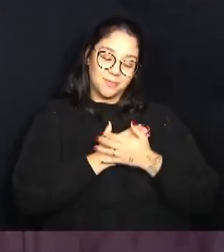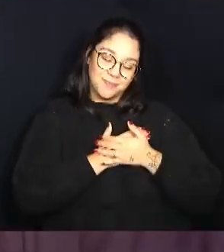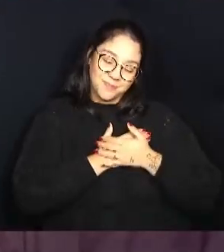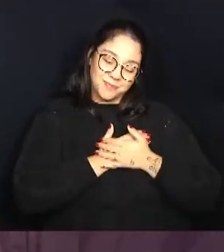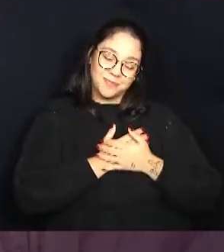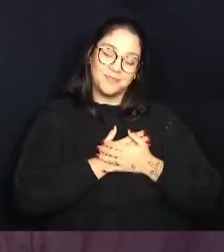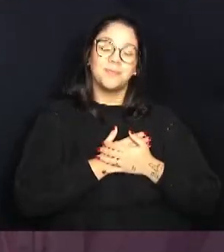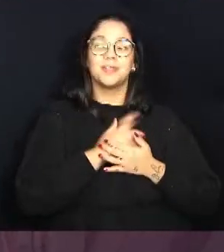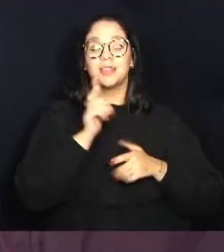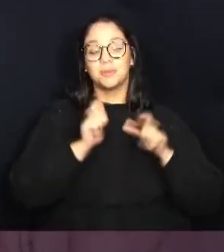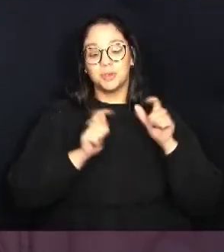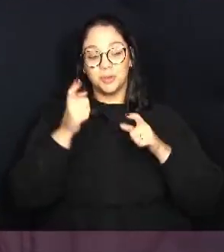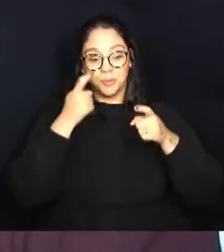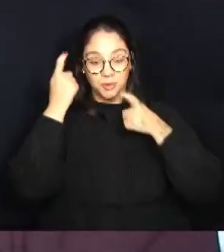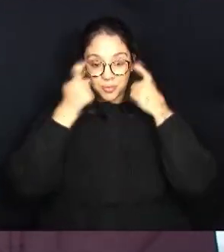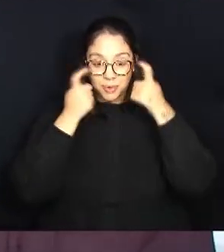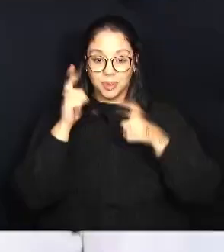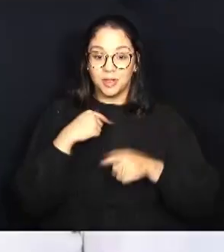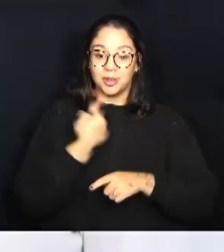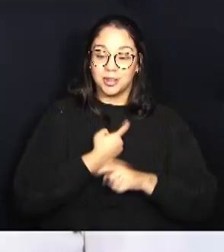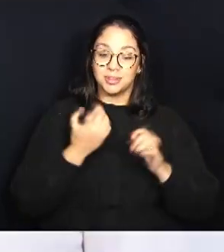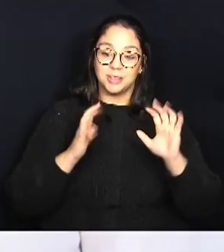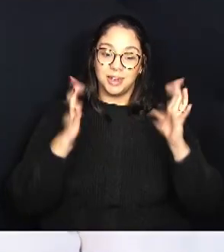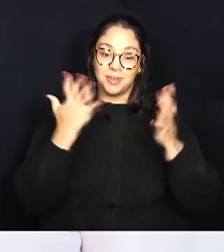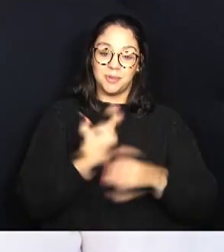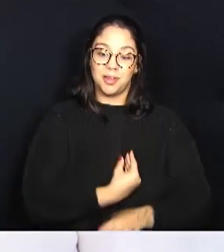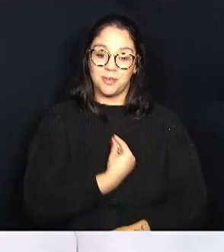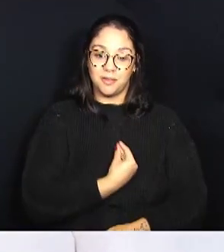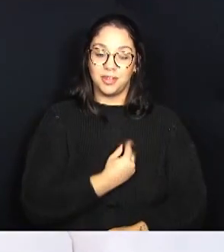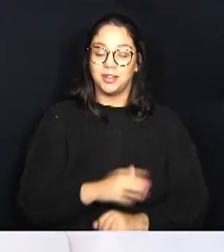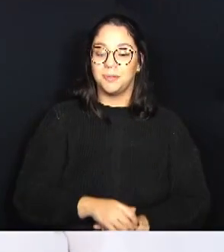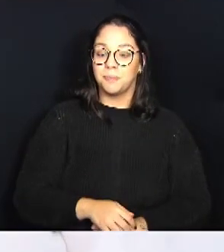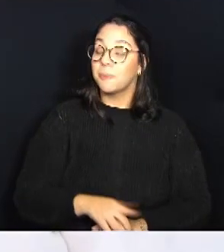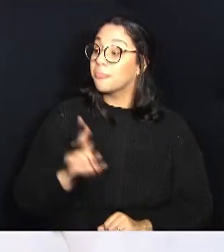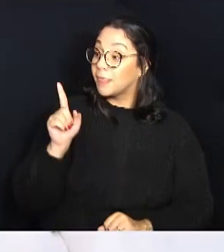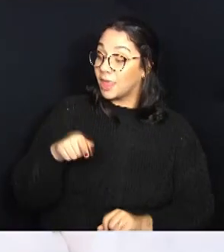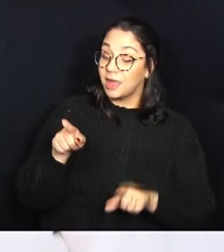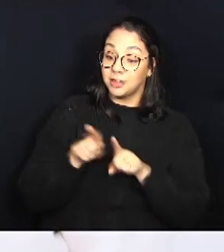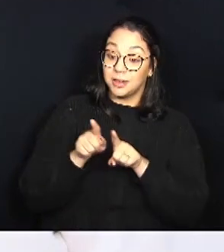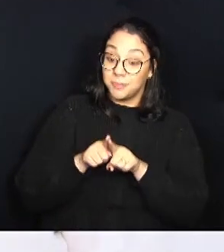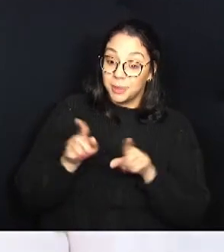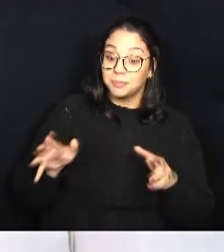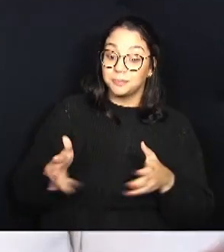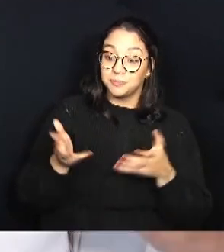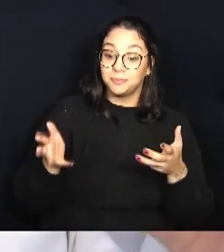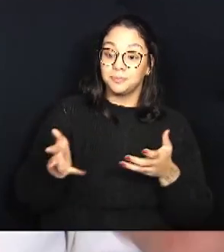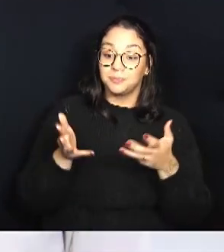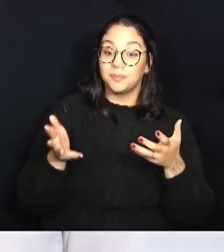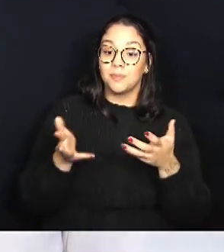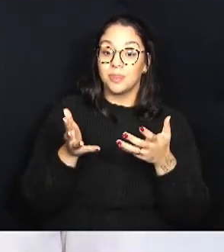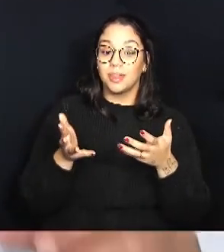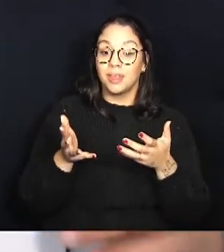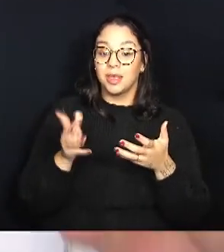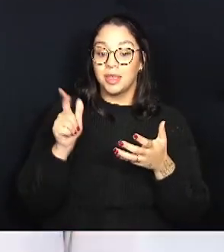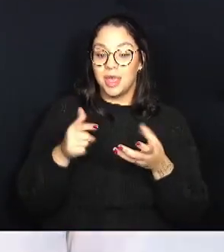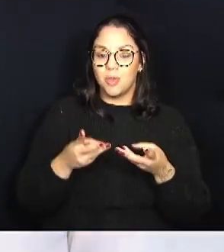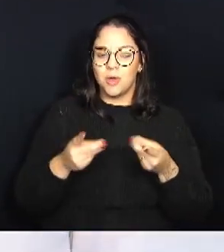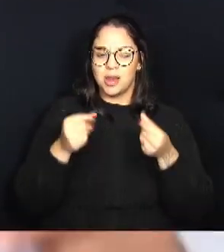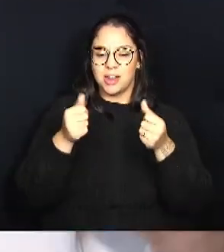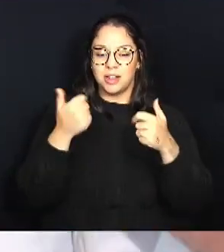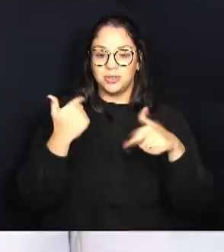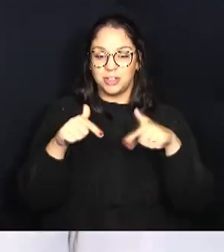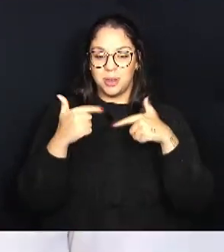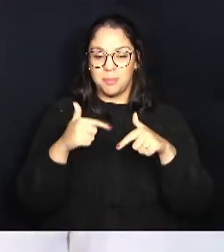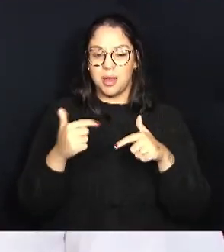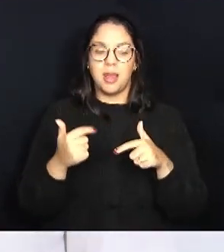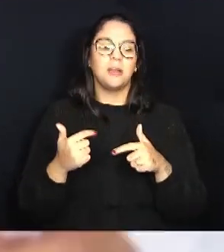pessoas se preocupam e querem celebrar a vida com a gente. É também um estímulo para que eles continuem prestando o serviço de qualidade, com